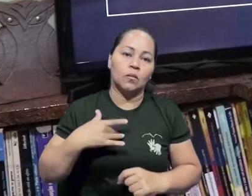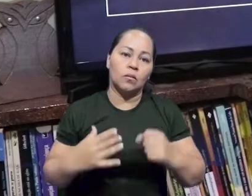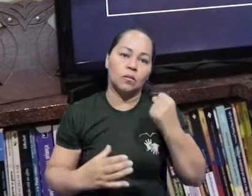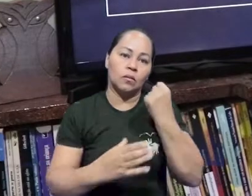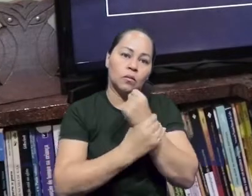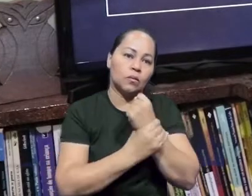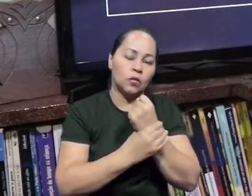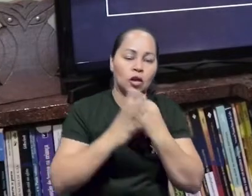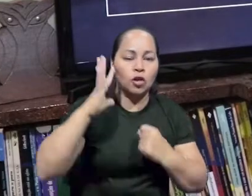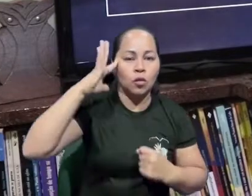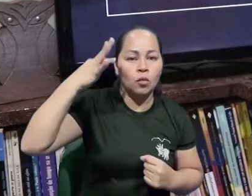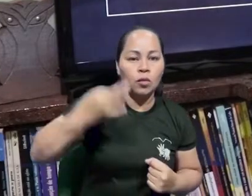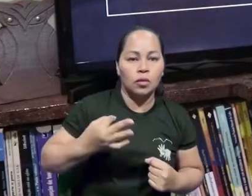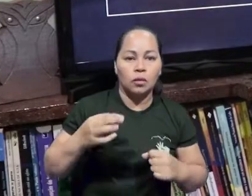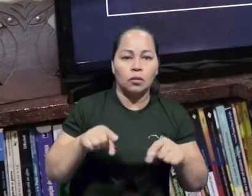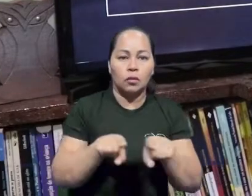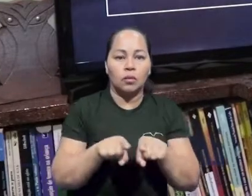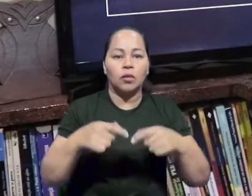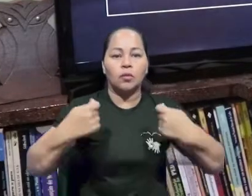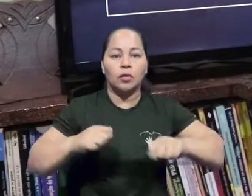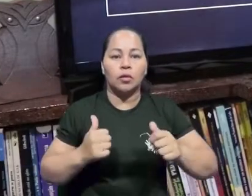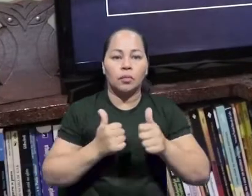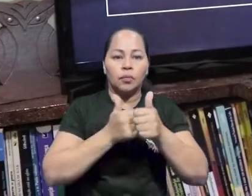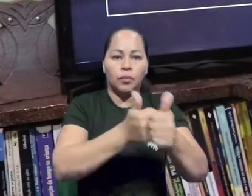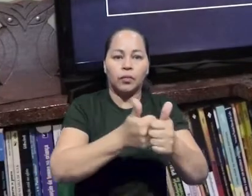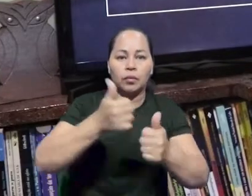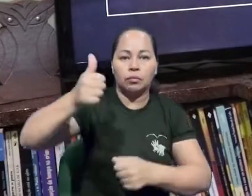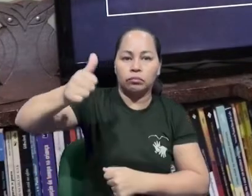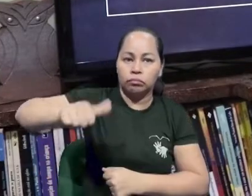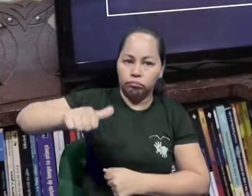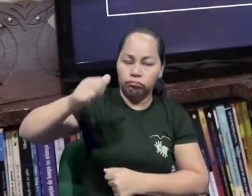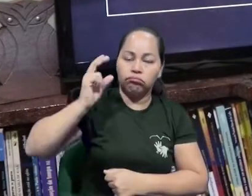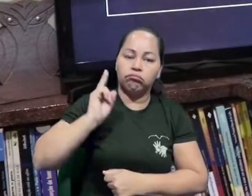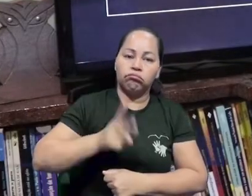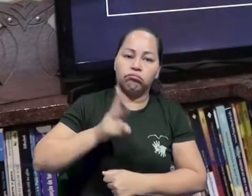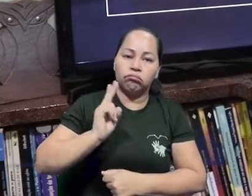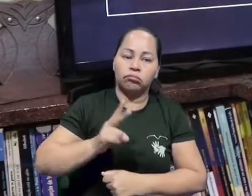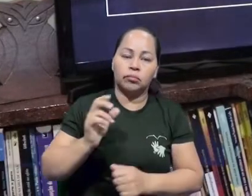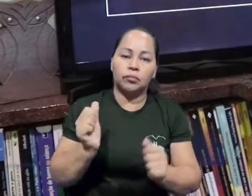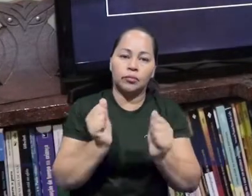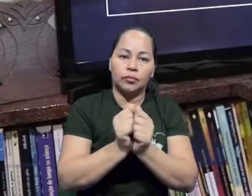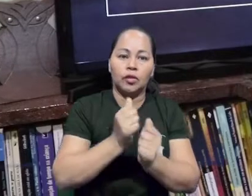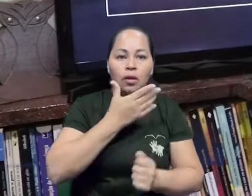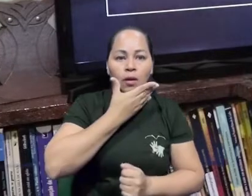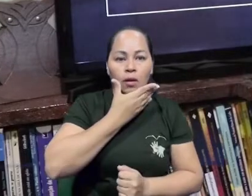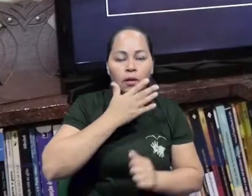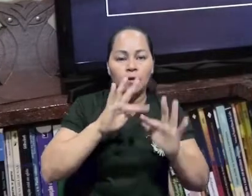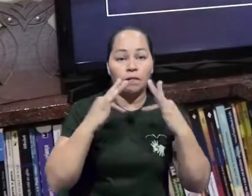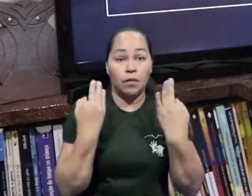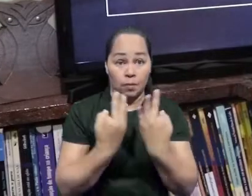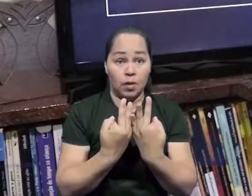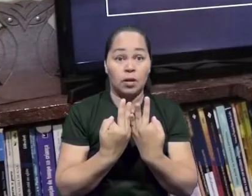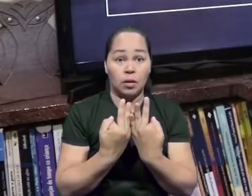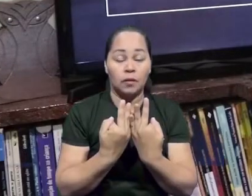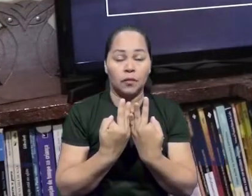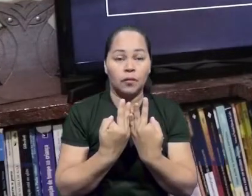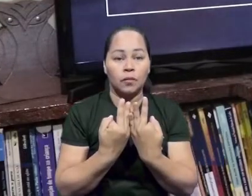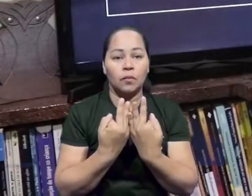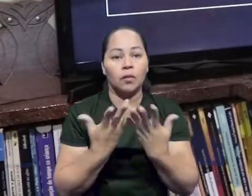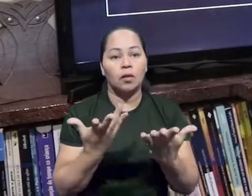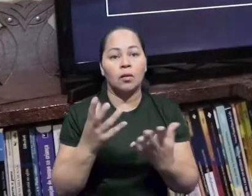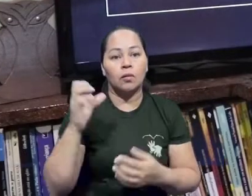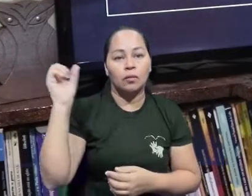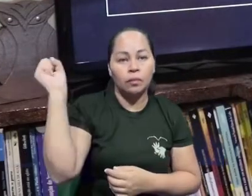consequência de sua dificuldade de compreensão. Necessita de supervisão a todo momento. Essa fala, no caso da deficiência intelectual grave,